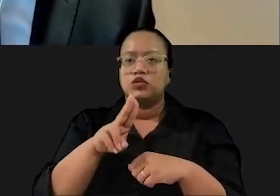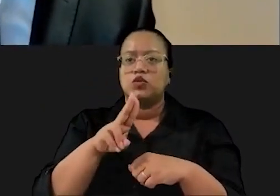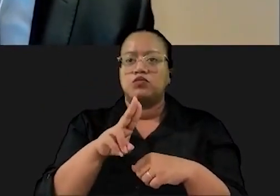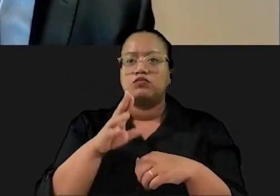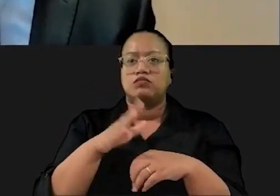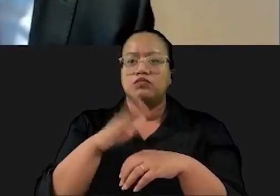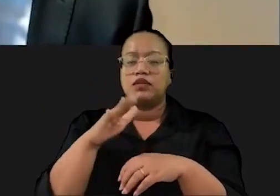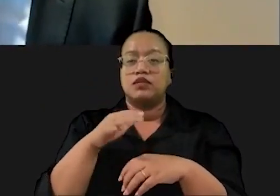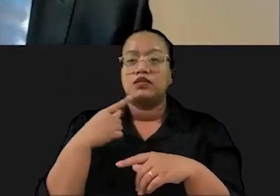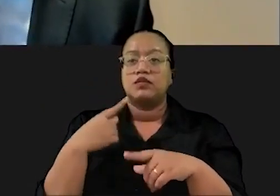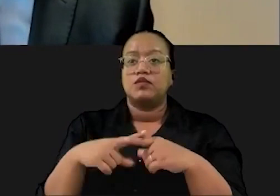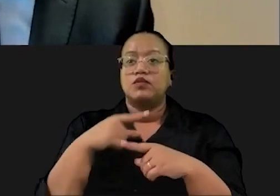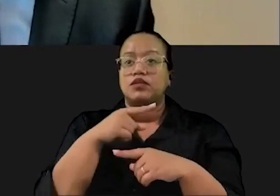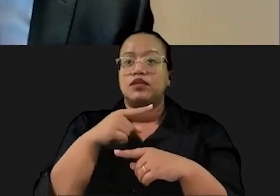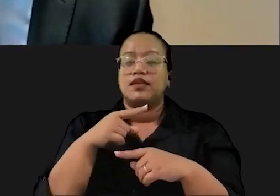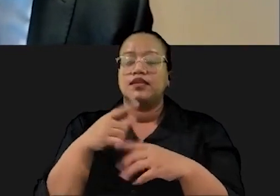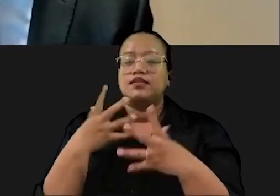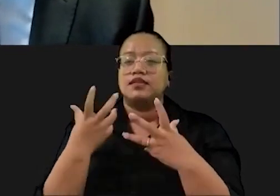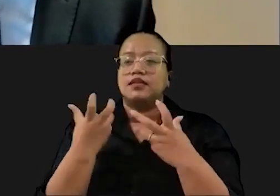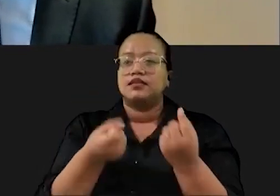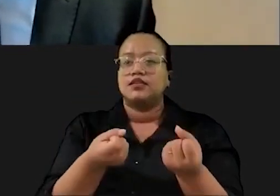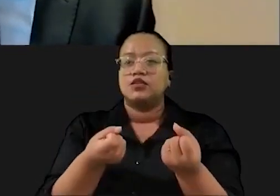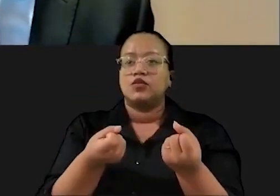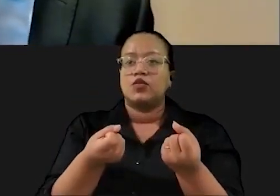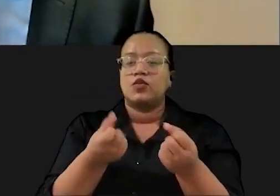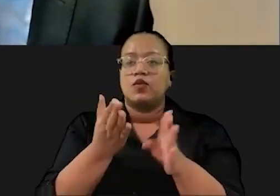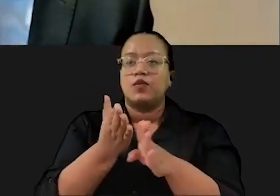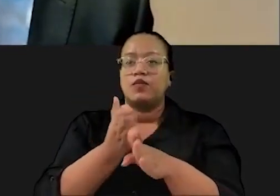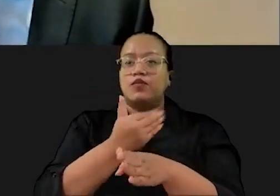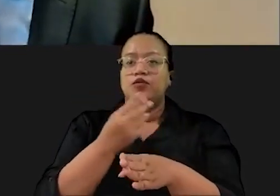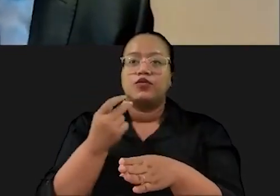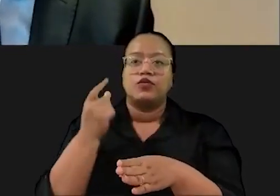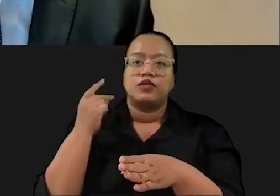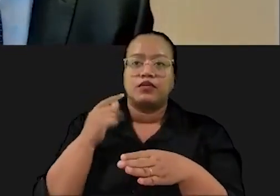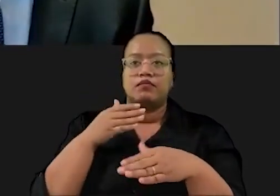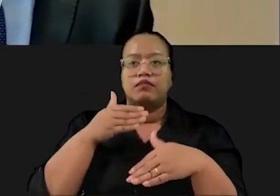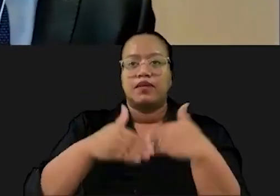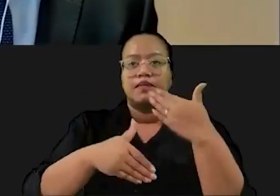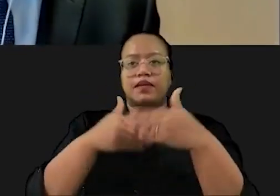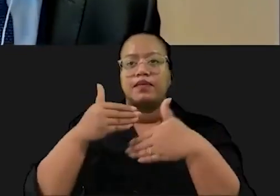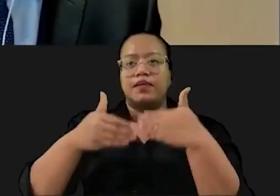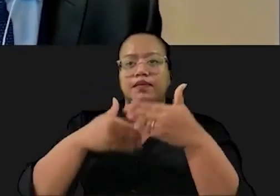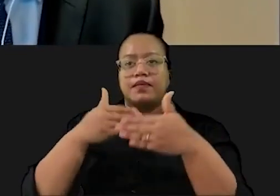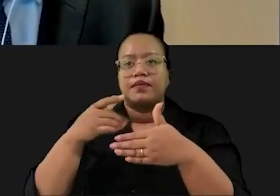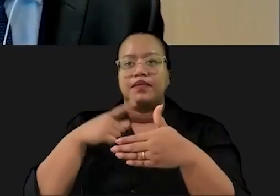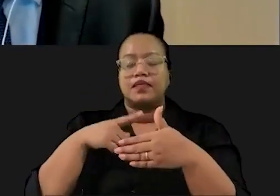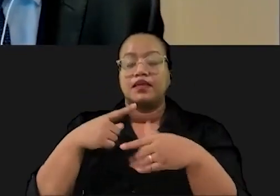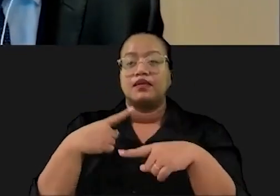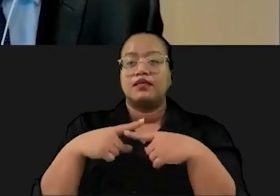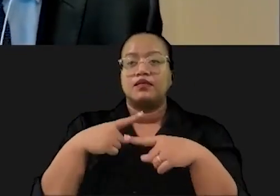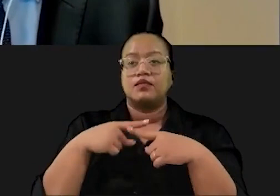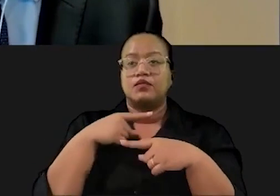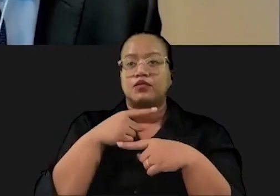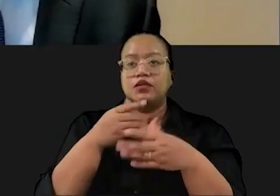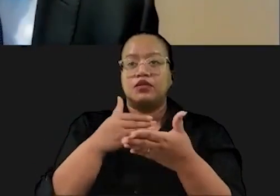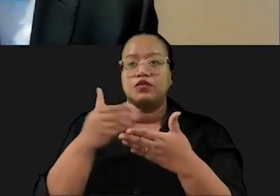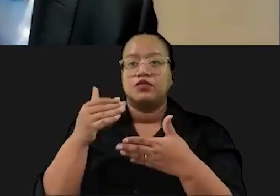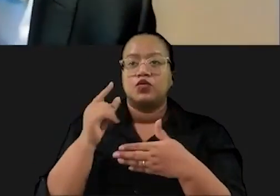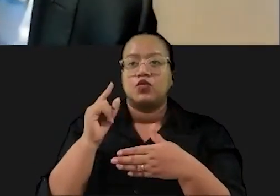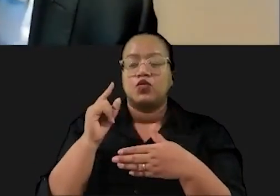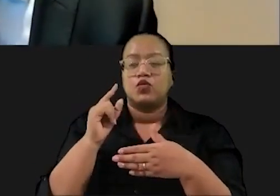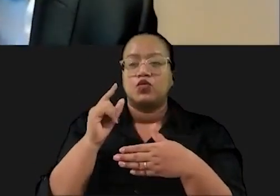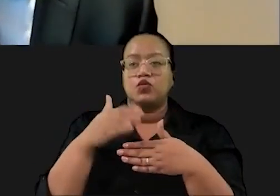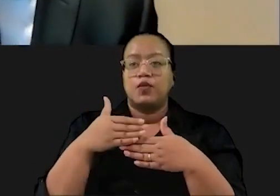etapas assim bem mais difíceis do que a nossa, porque eles adotaram desde a versão 1, até onde eu sei, né? Unir esforços entre